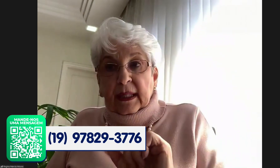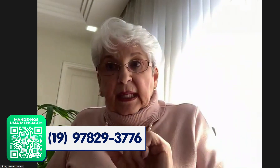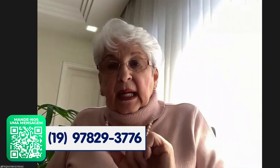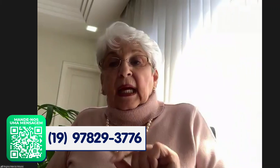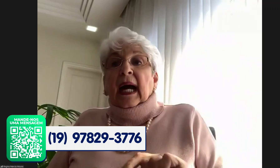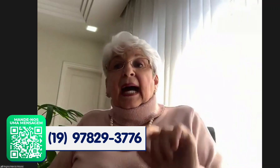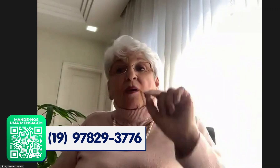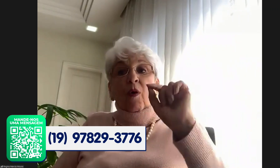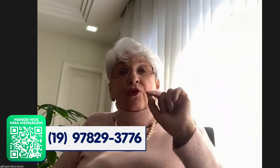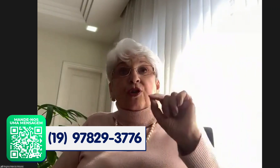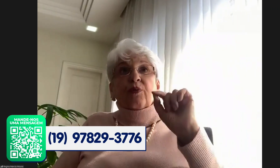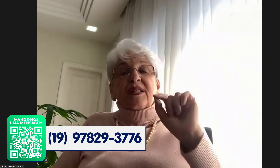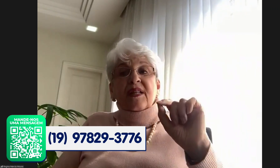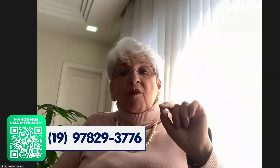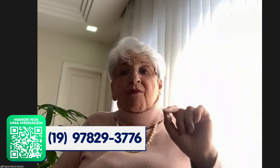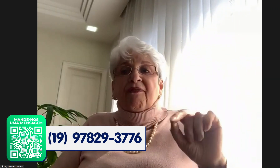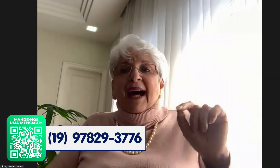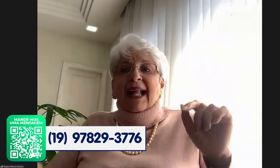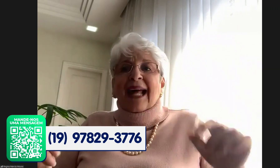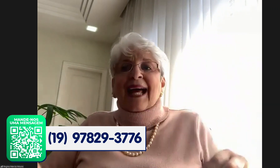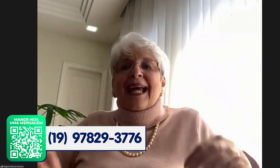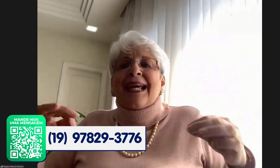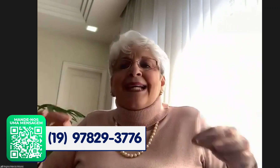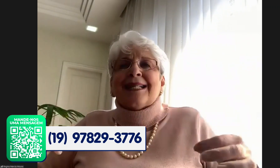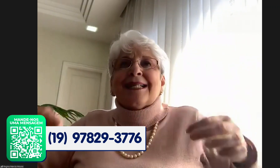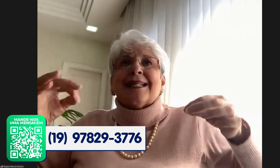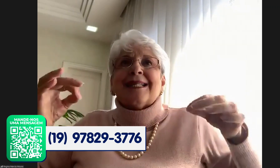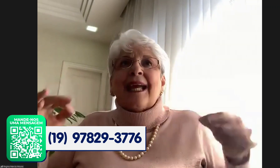cultura. A Constituição fala